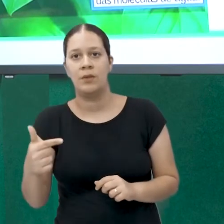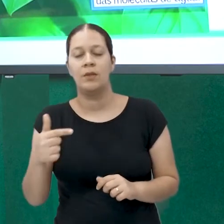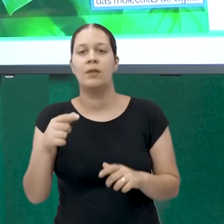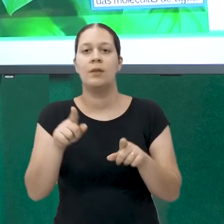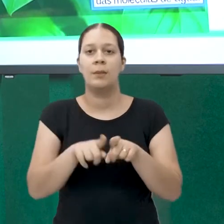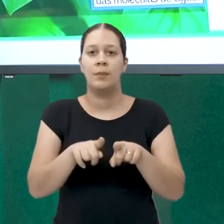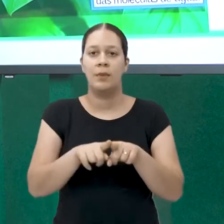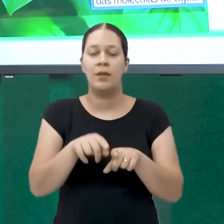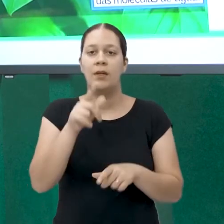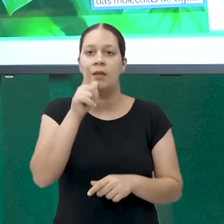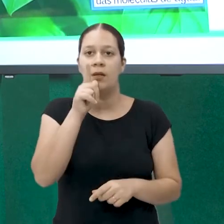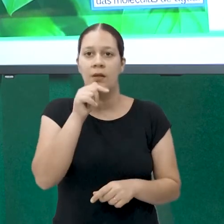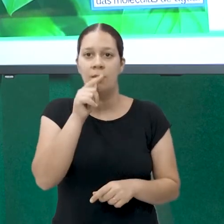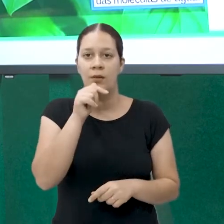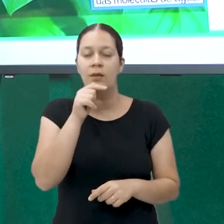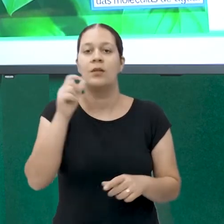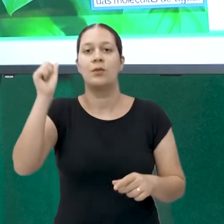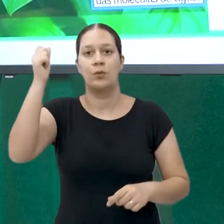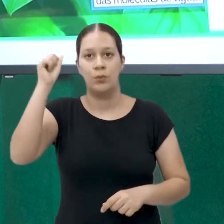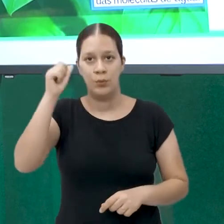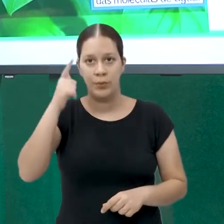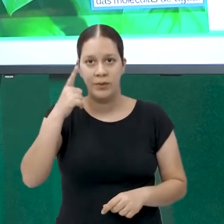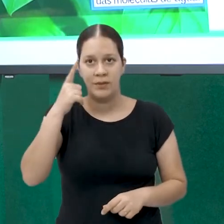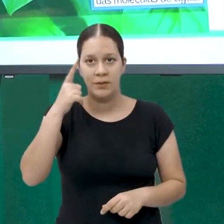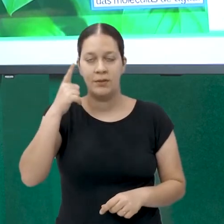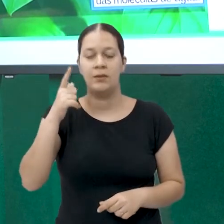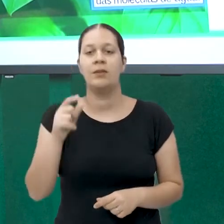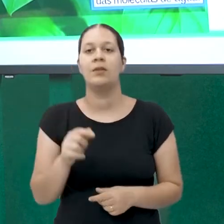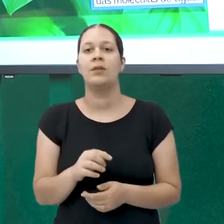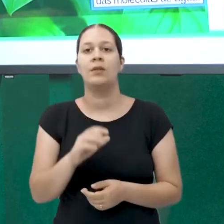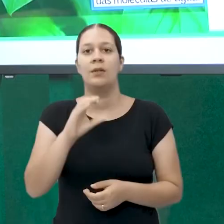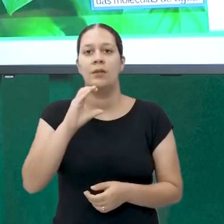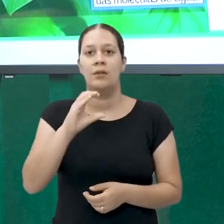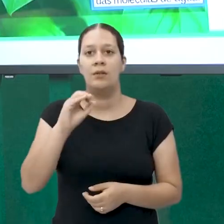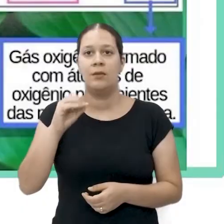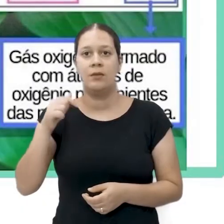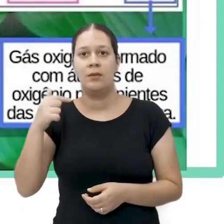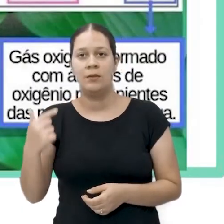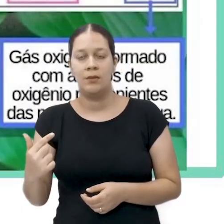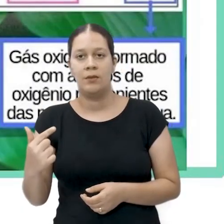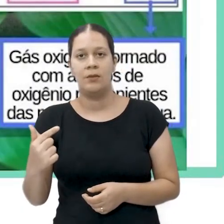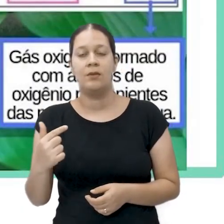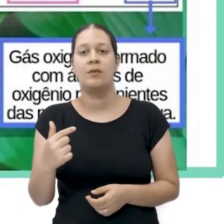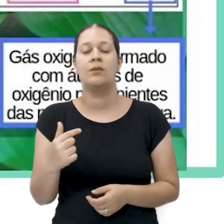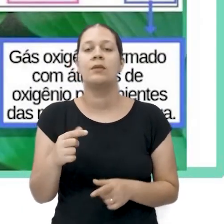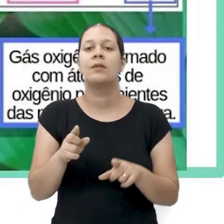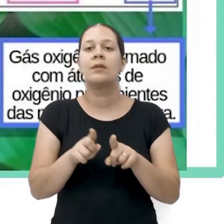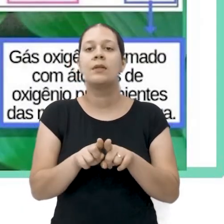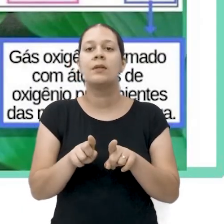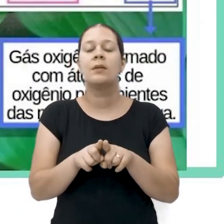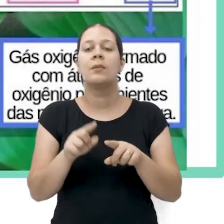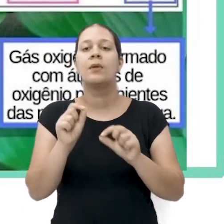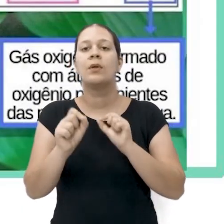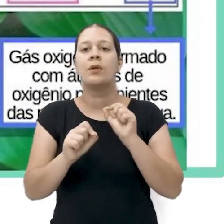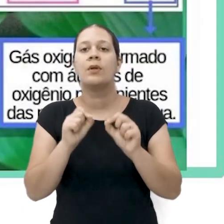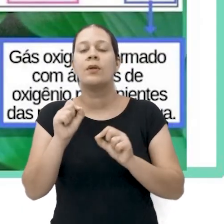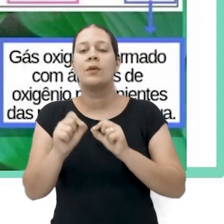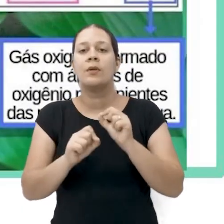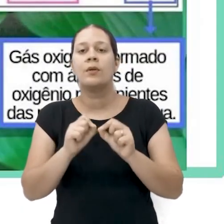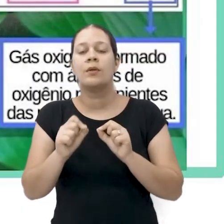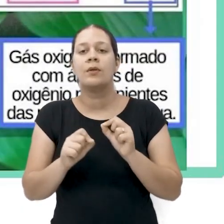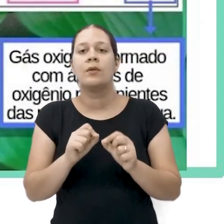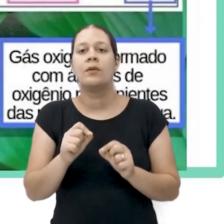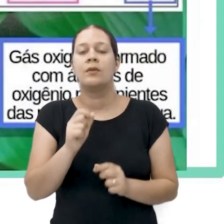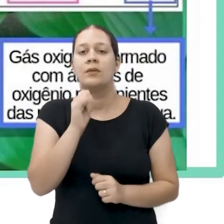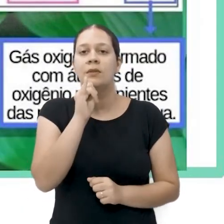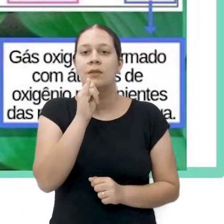carbônico, tem que ter água, claro, e tem que ter luz. Esse gás carbônico normalmente vem do quê? Ah, gás carbônico